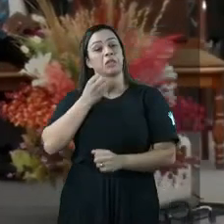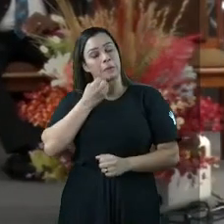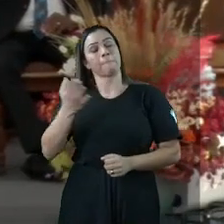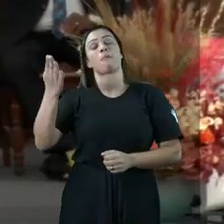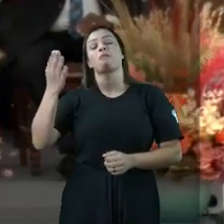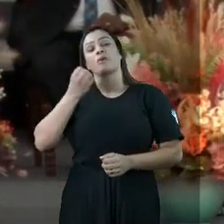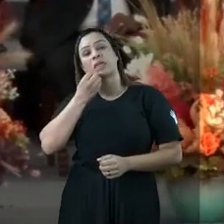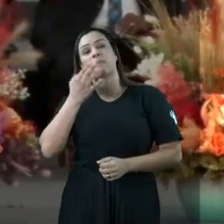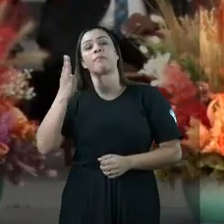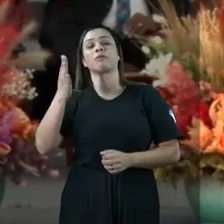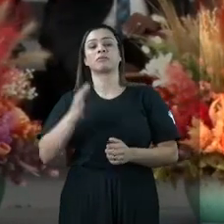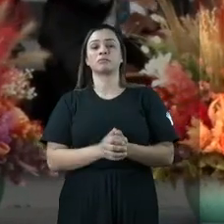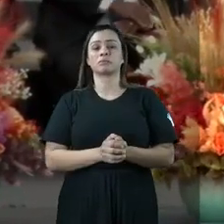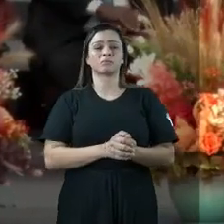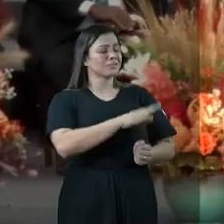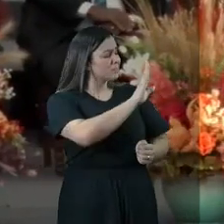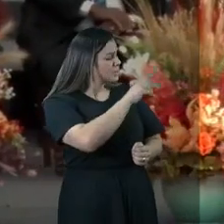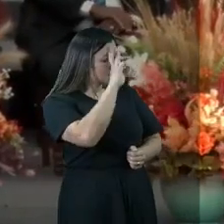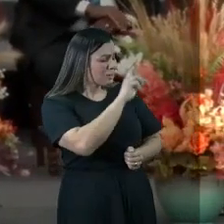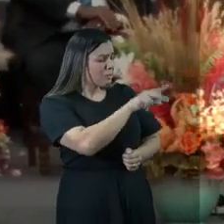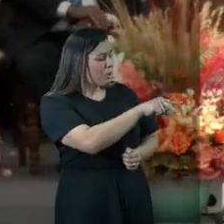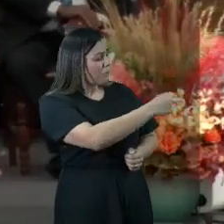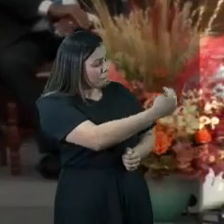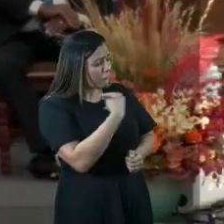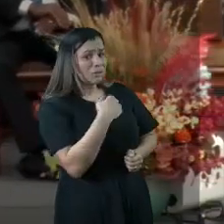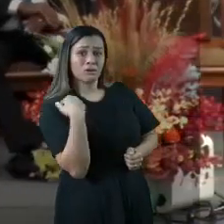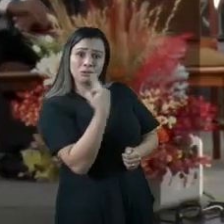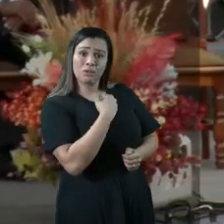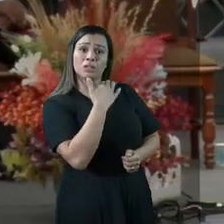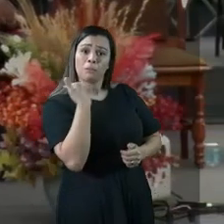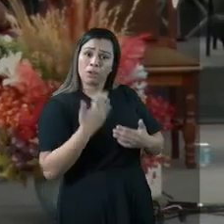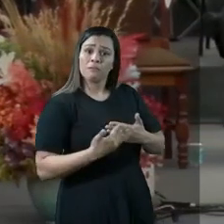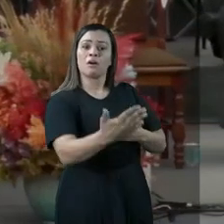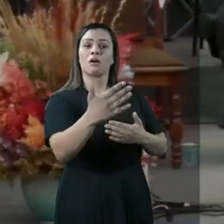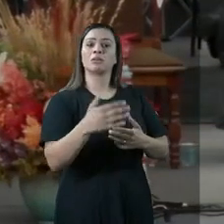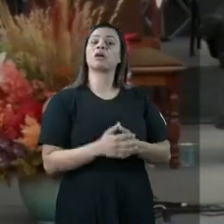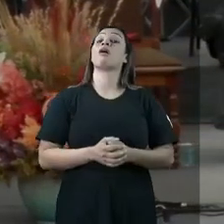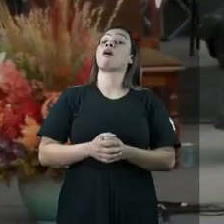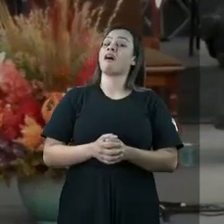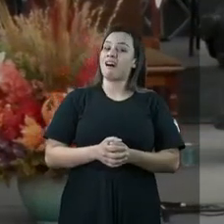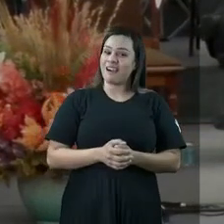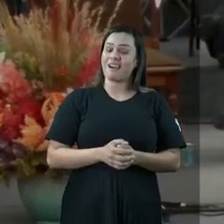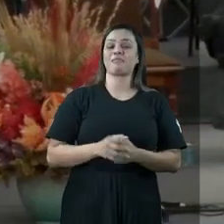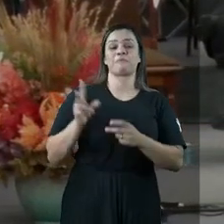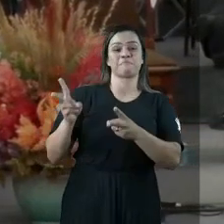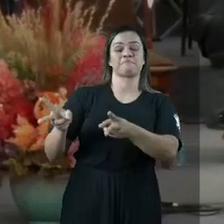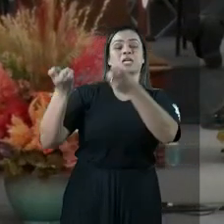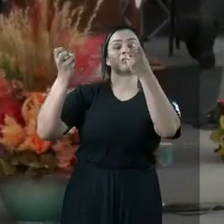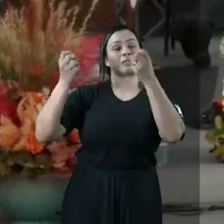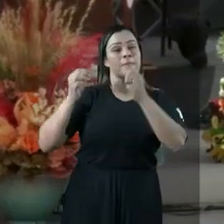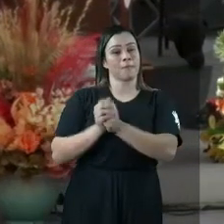também. Senhor, não te importa que pereçamos. Acordaram. O culto começou na tempestade.